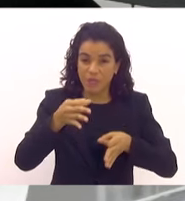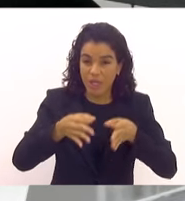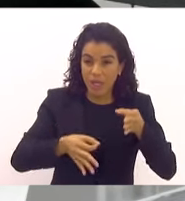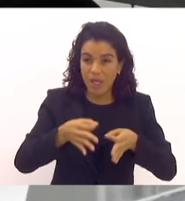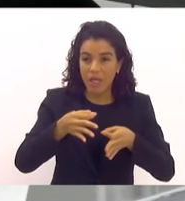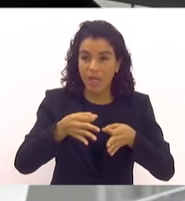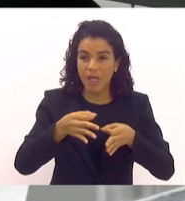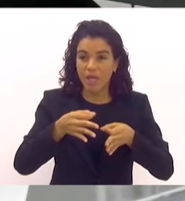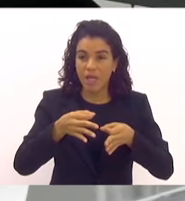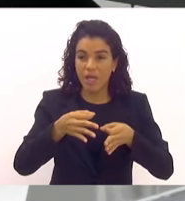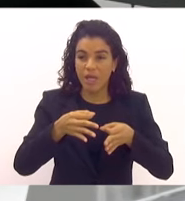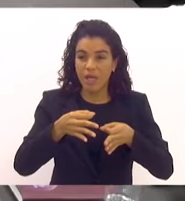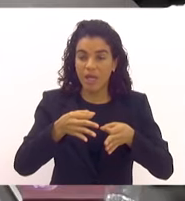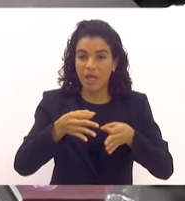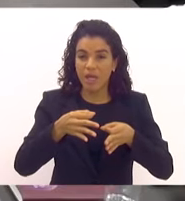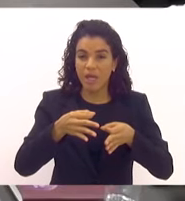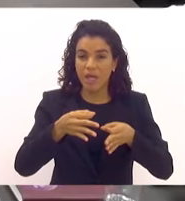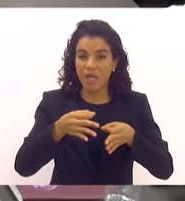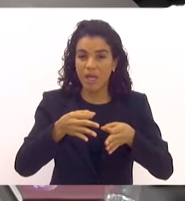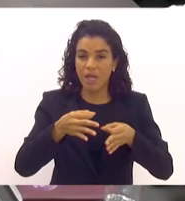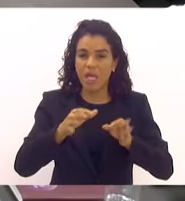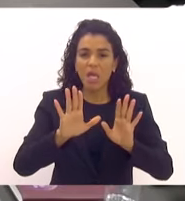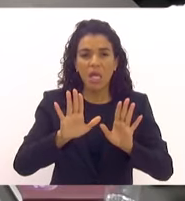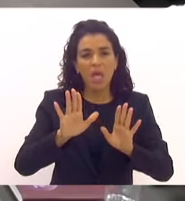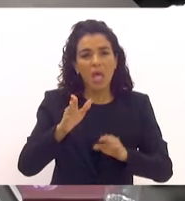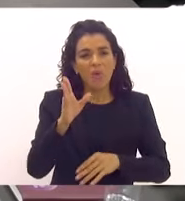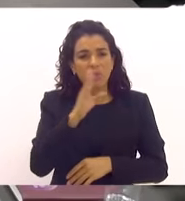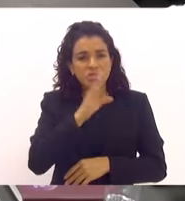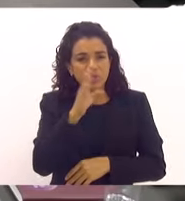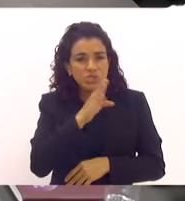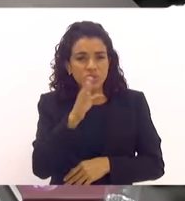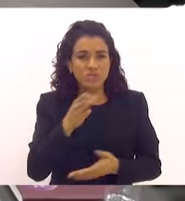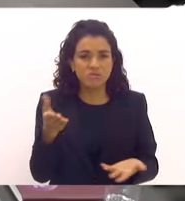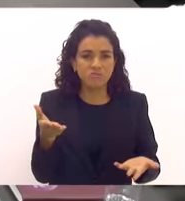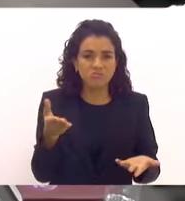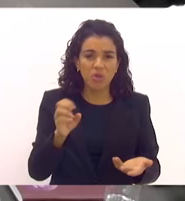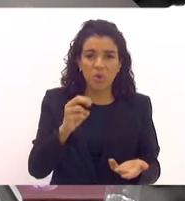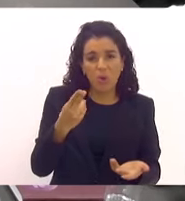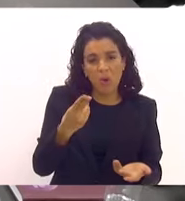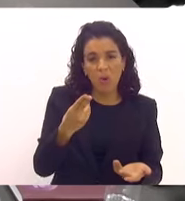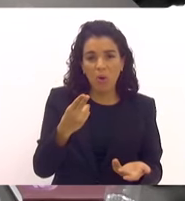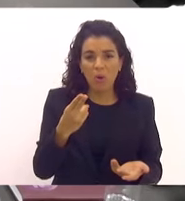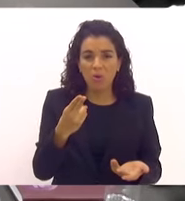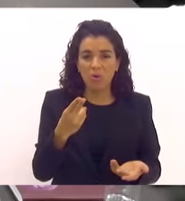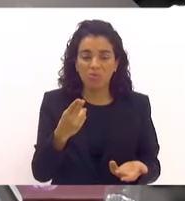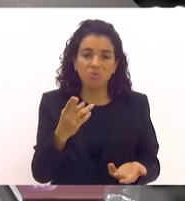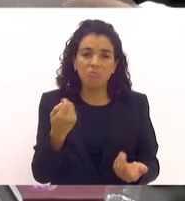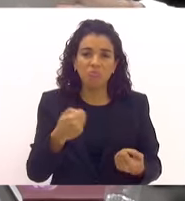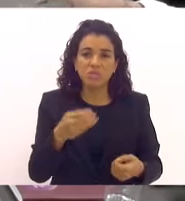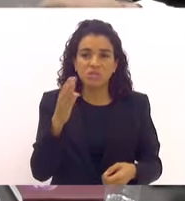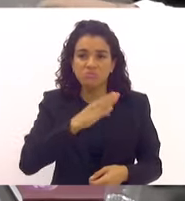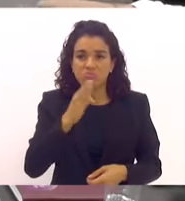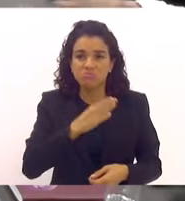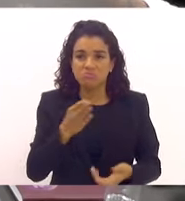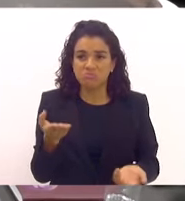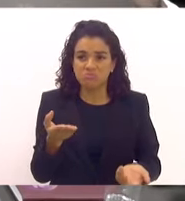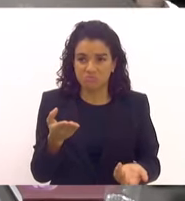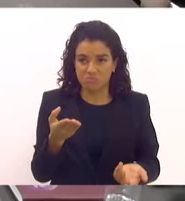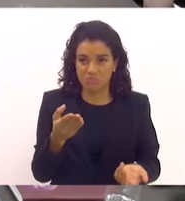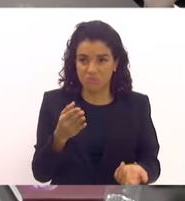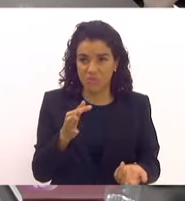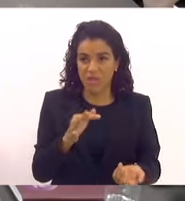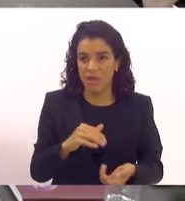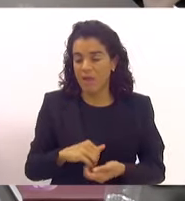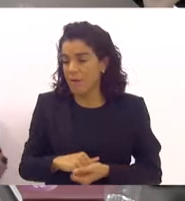e questionar. Uma pergunta. Ou baixar em diligência? Ou... Tá bem, ou então baixar em diligência. Melhor. Para a Fazenda? Para a